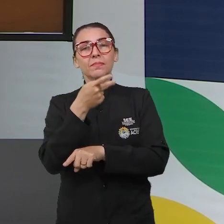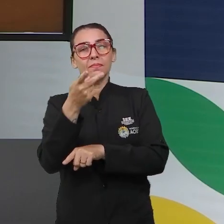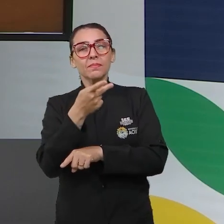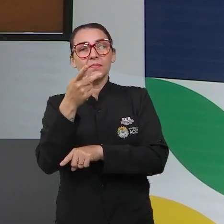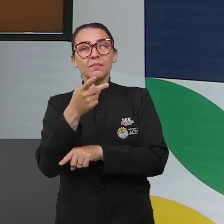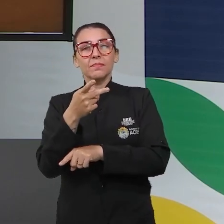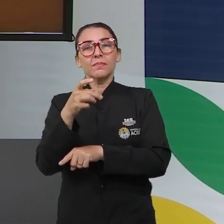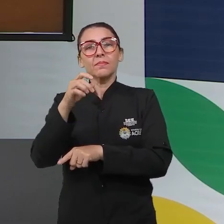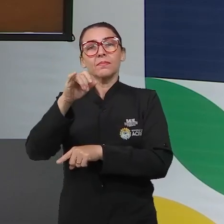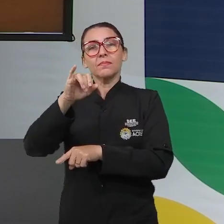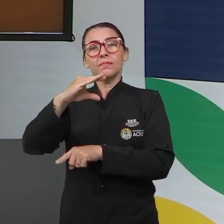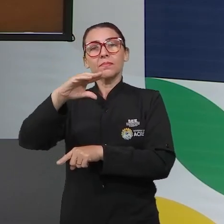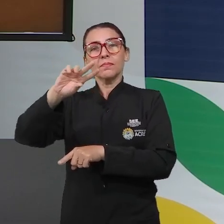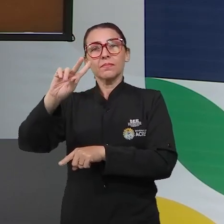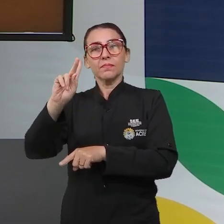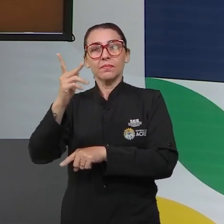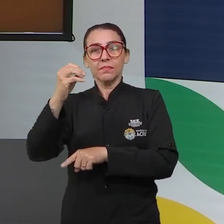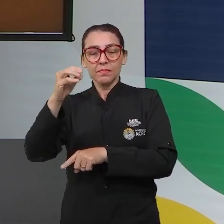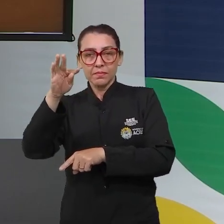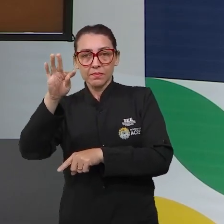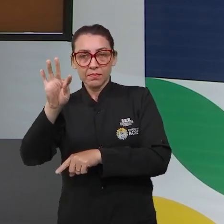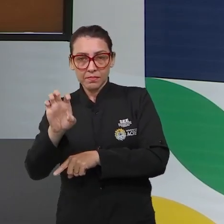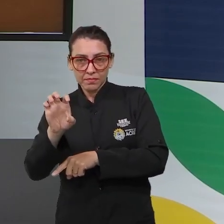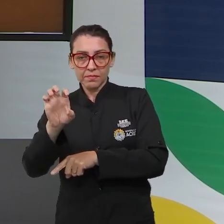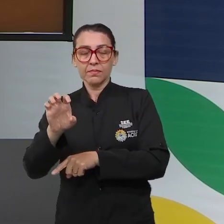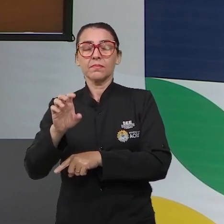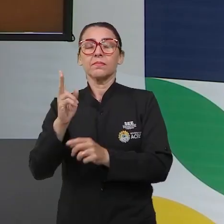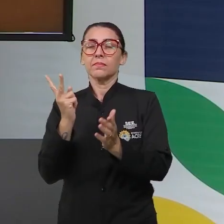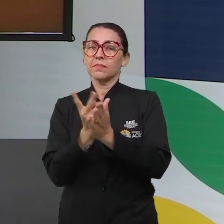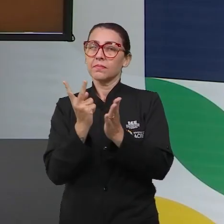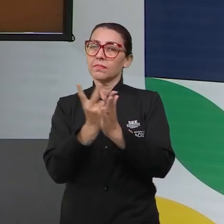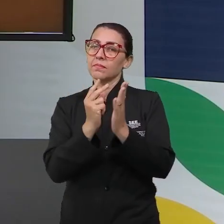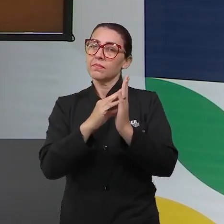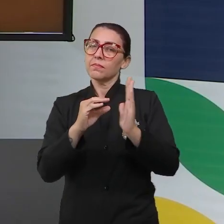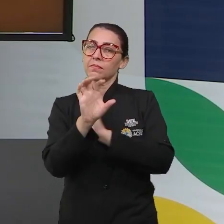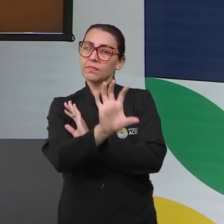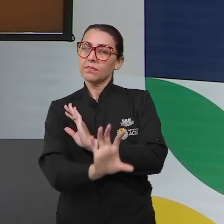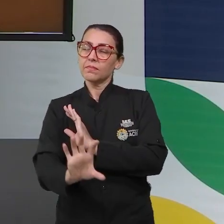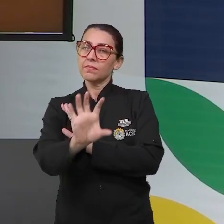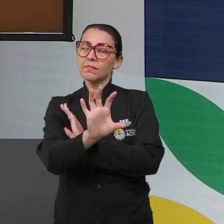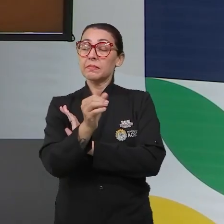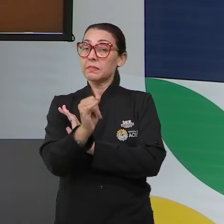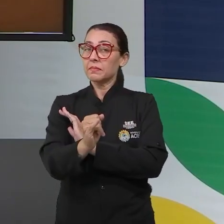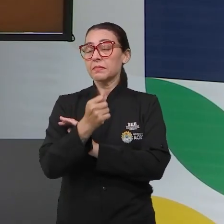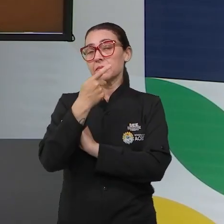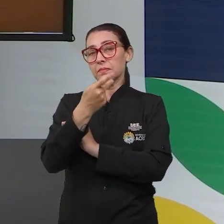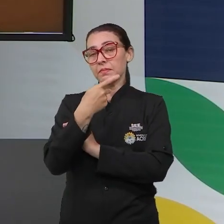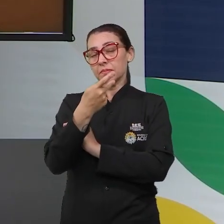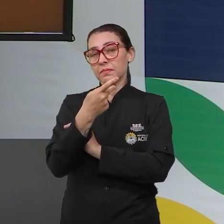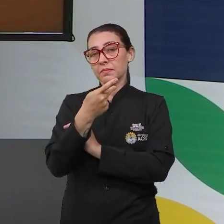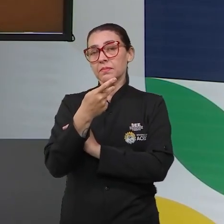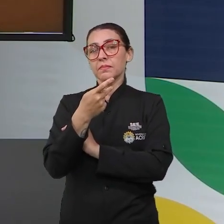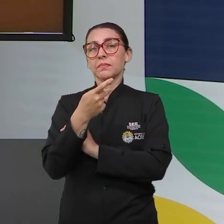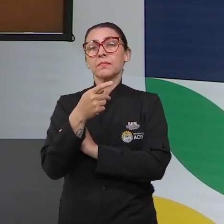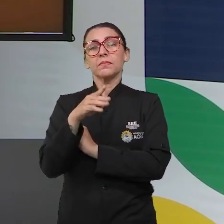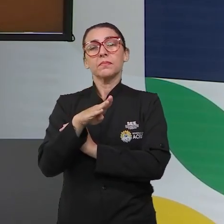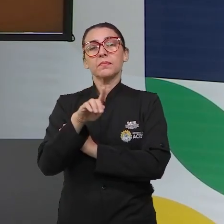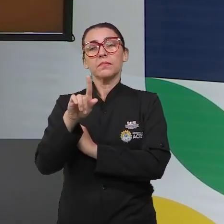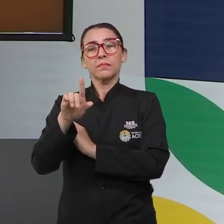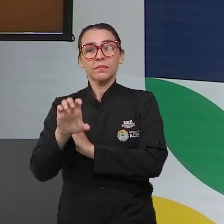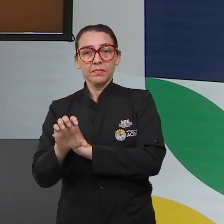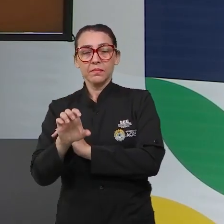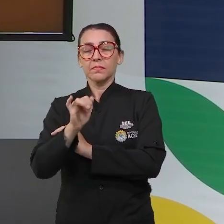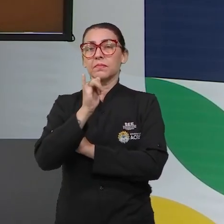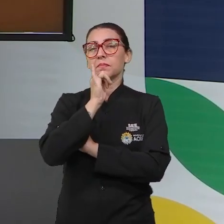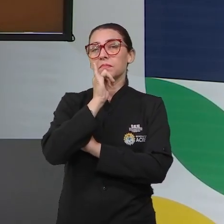um shot, então que sempre remete a essas regiões. Se a gente falar do balé clássico,